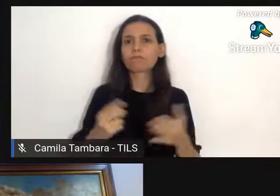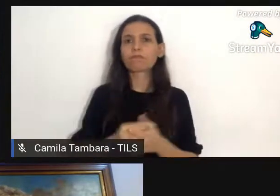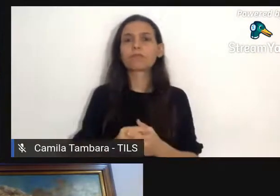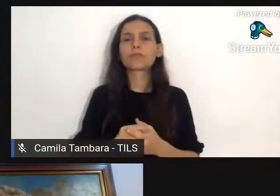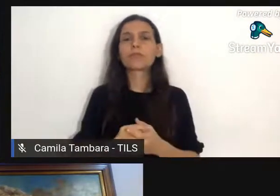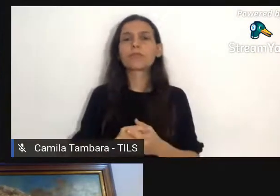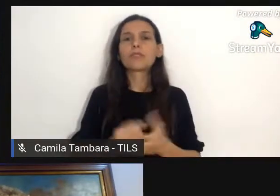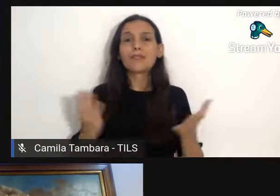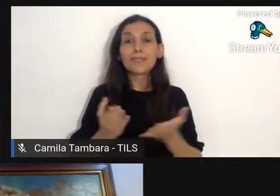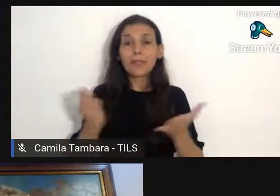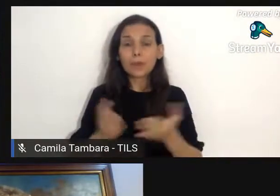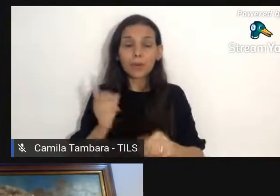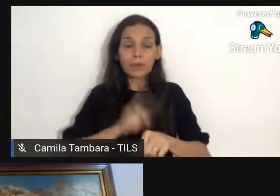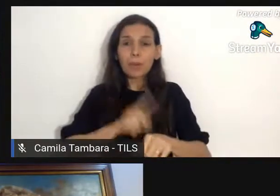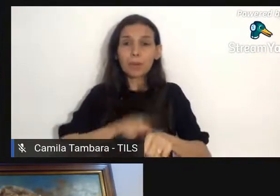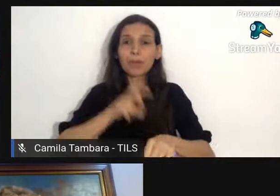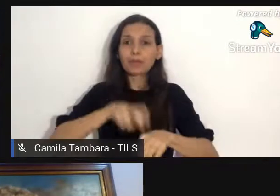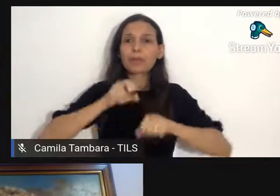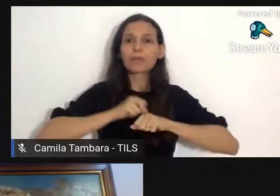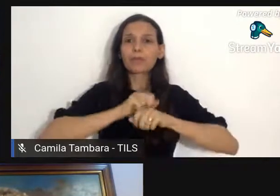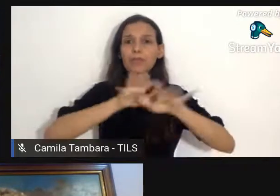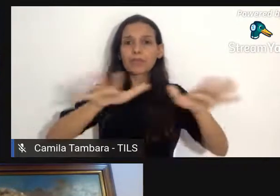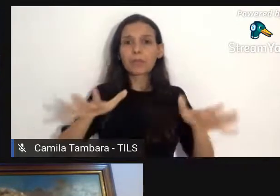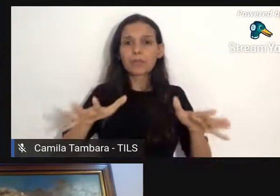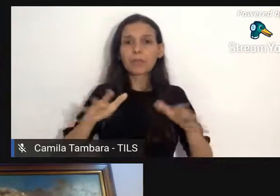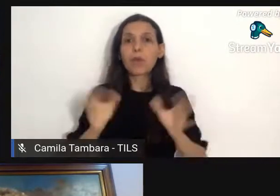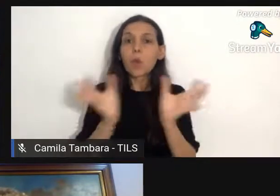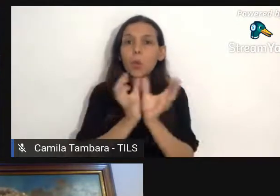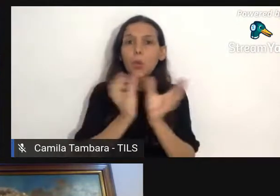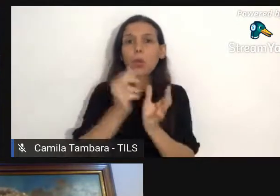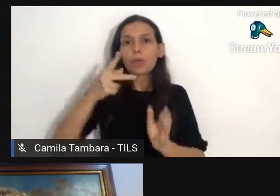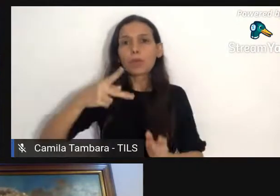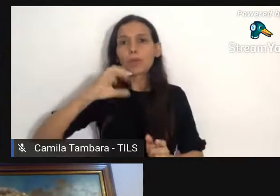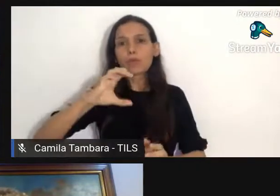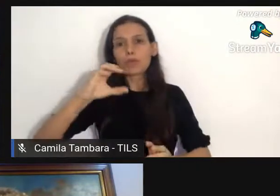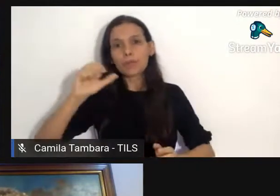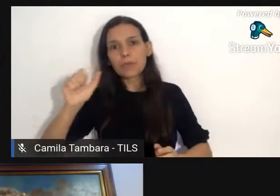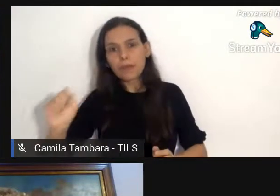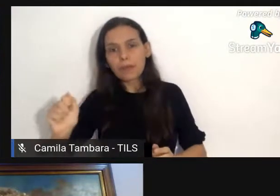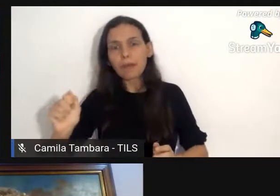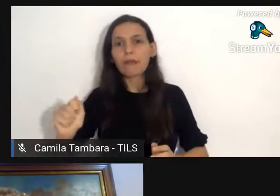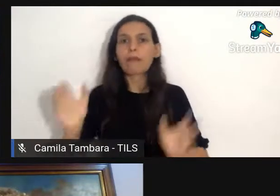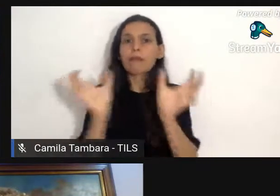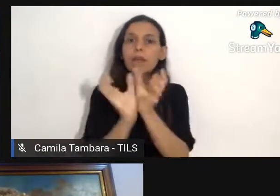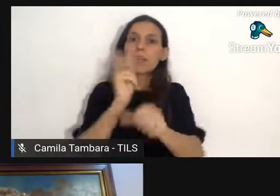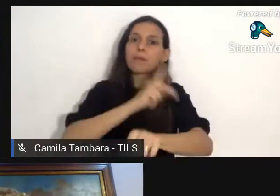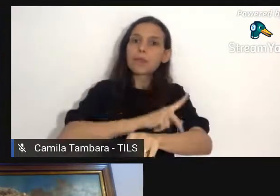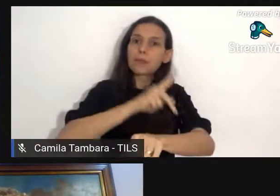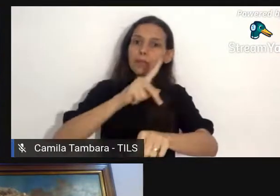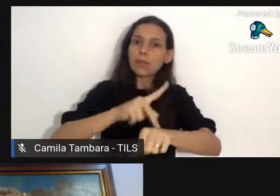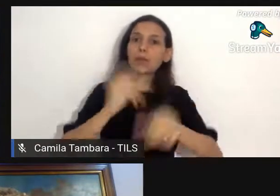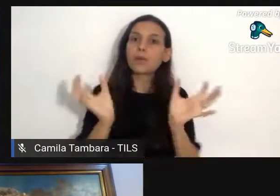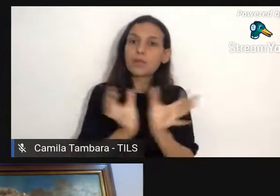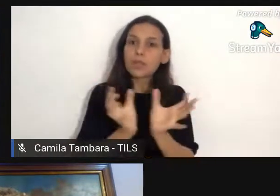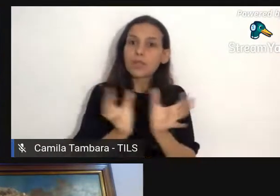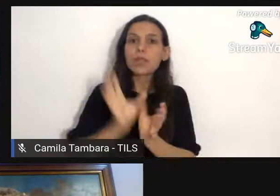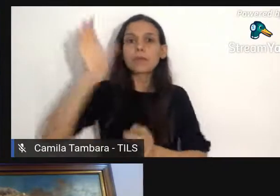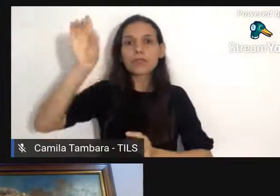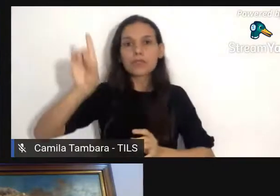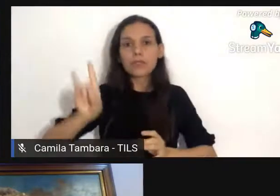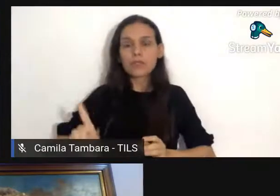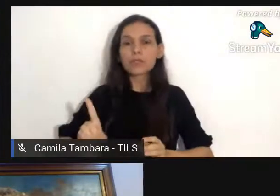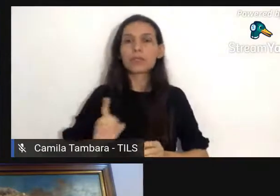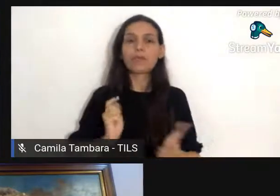fez com que, por exemplo, a equipe de PCAs da escola, a equipe pedagógica, a equipe gestora, tivesse que obrigatoriamente estar